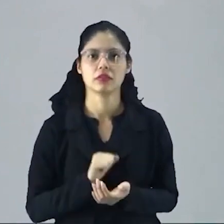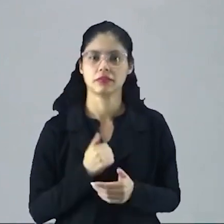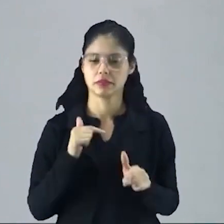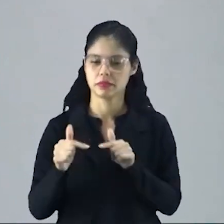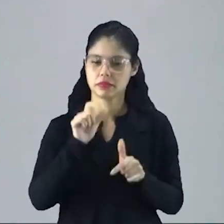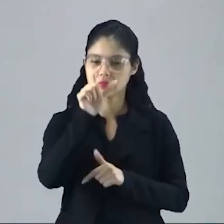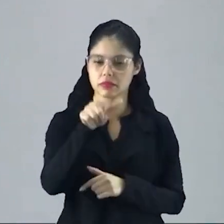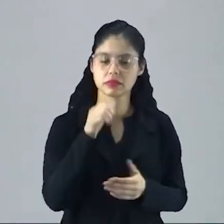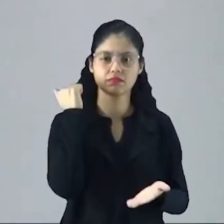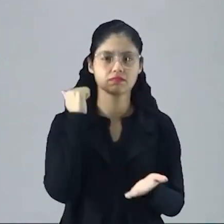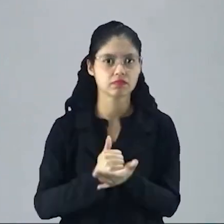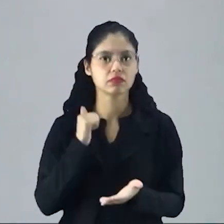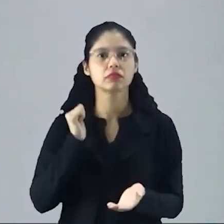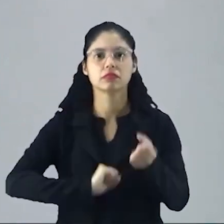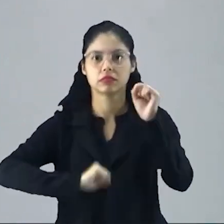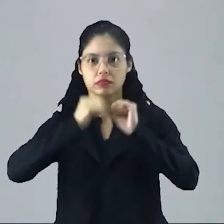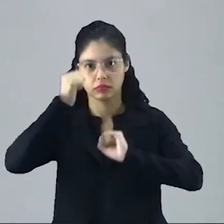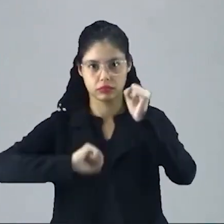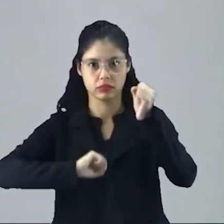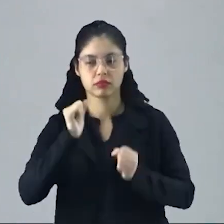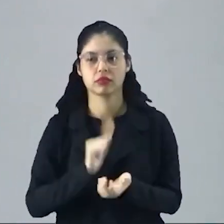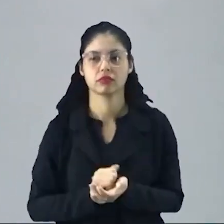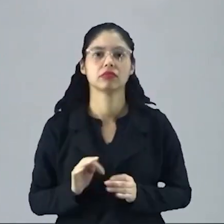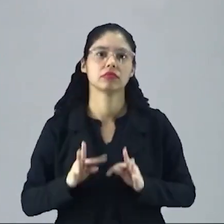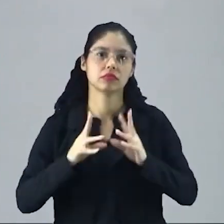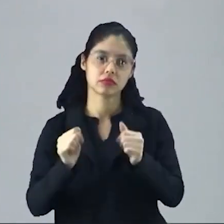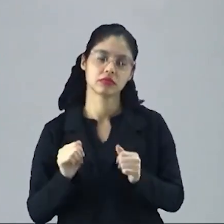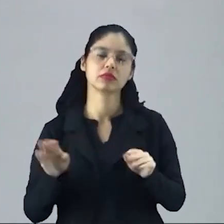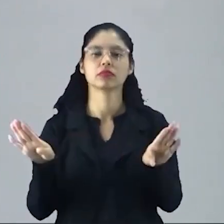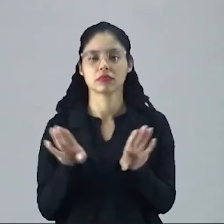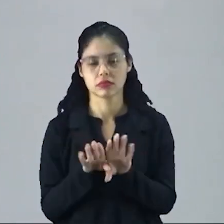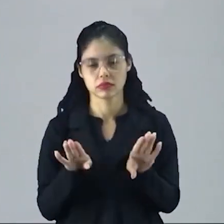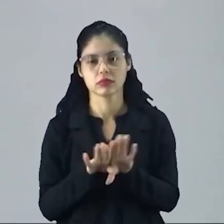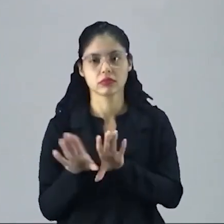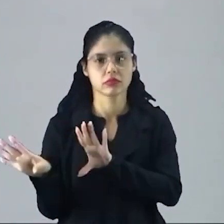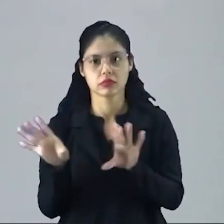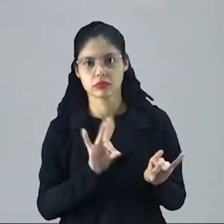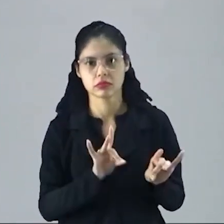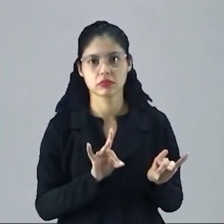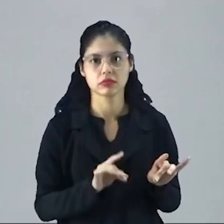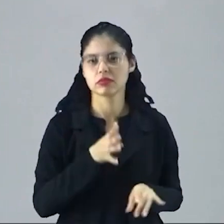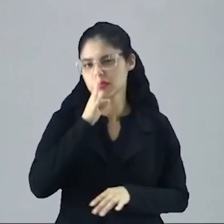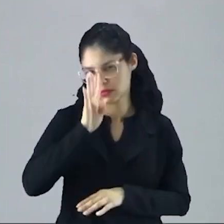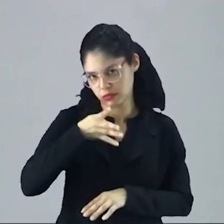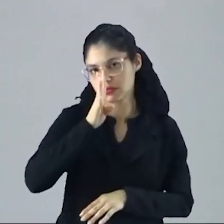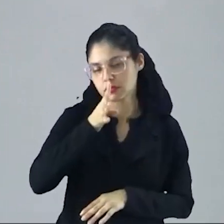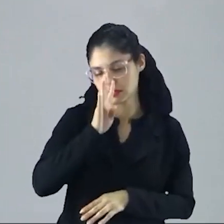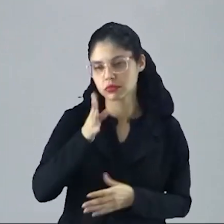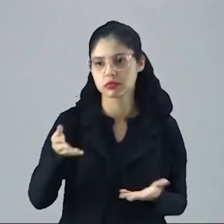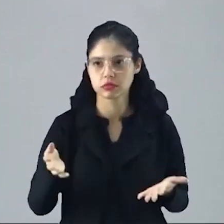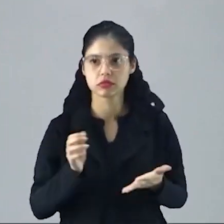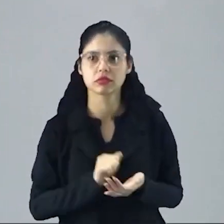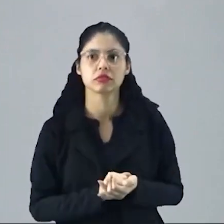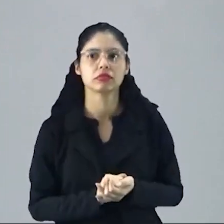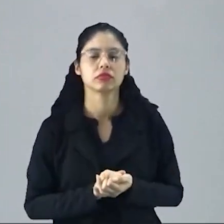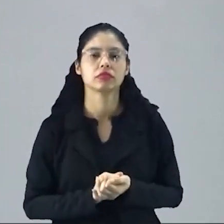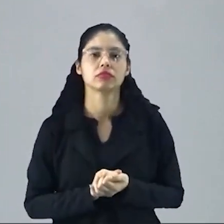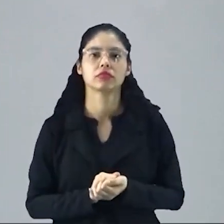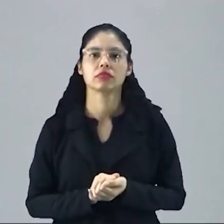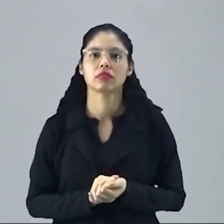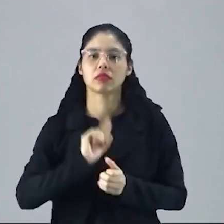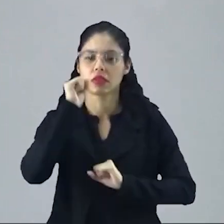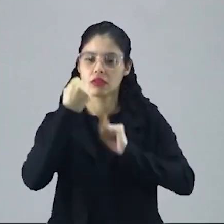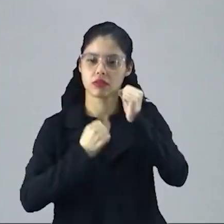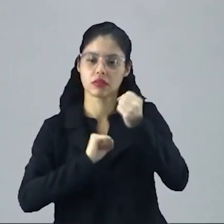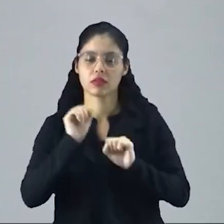operários são contratados pela fábrica. Então essa obra também levanta uma certa crítica, tá, a essa questão